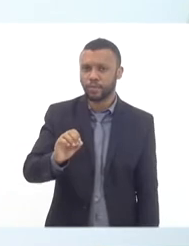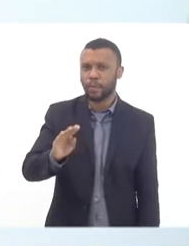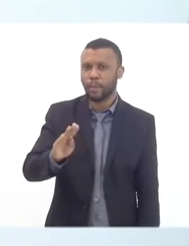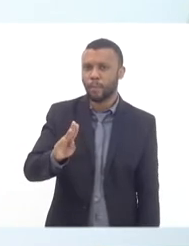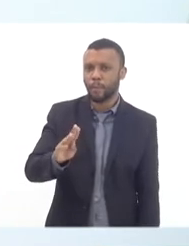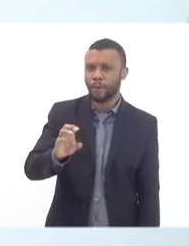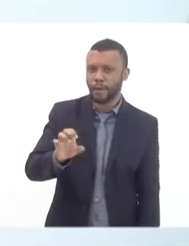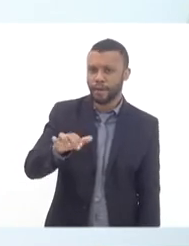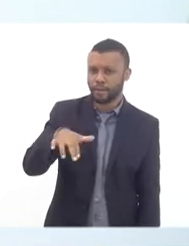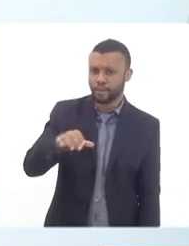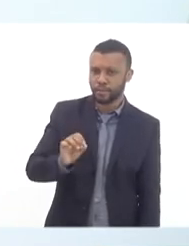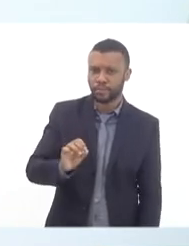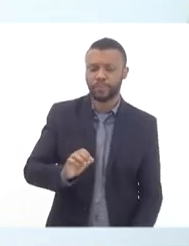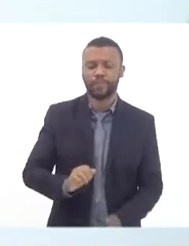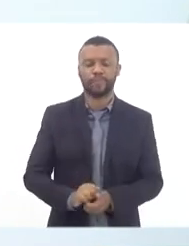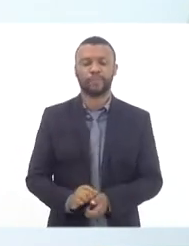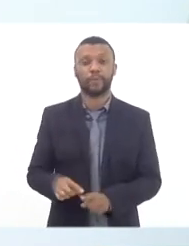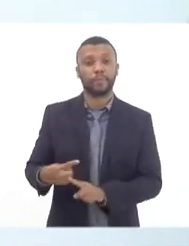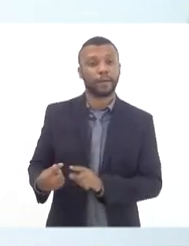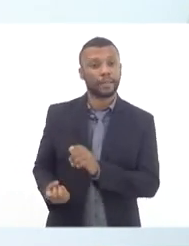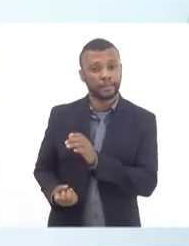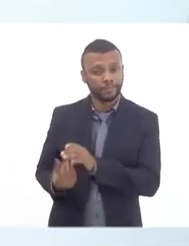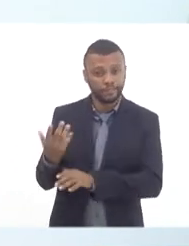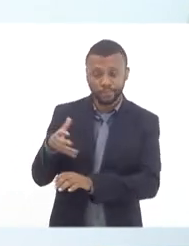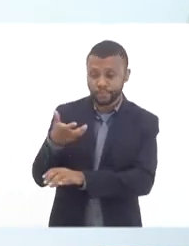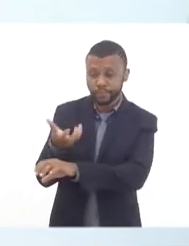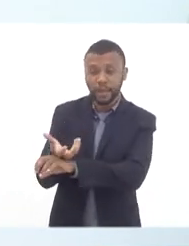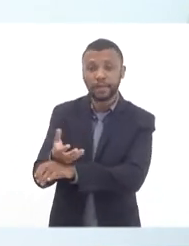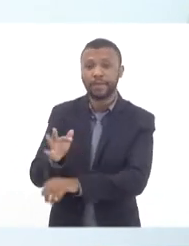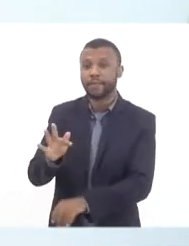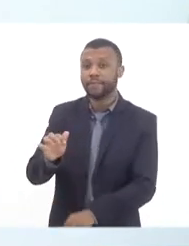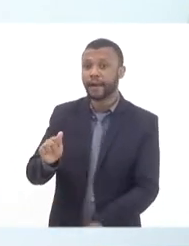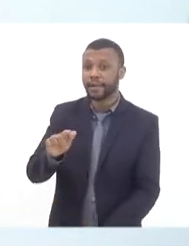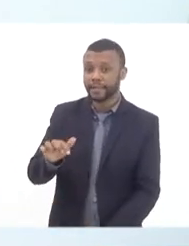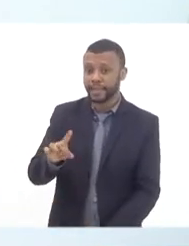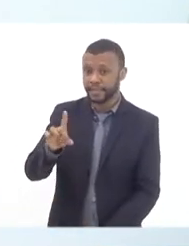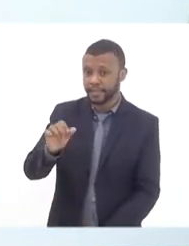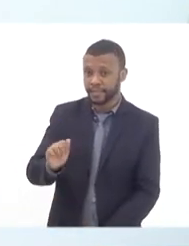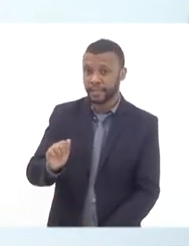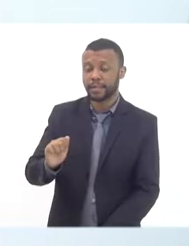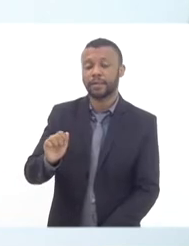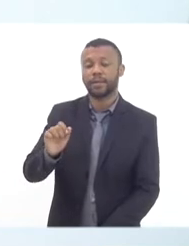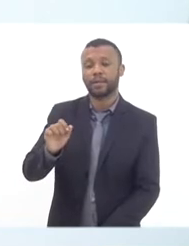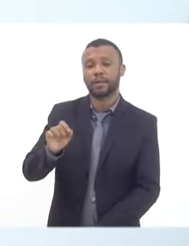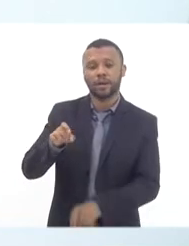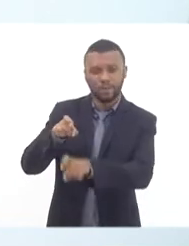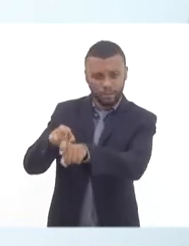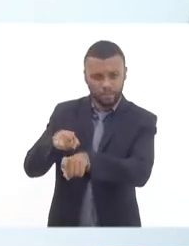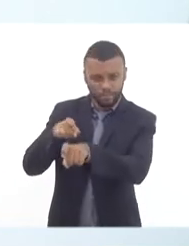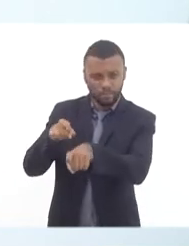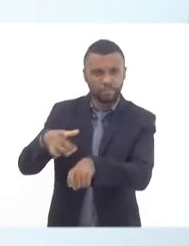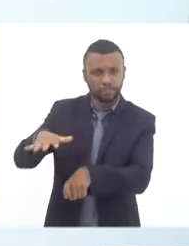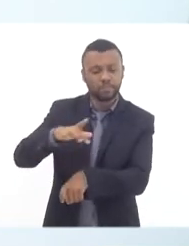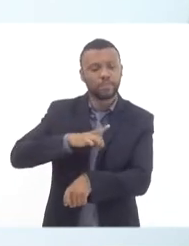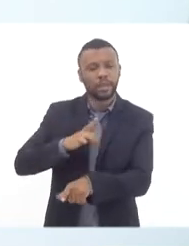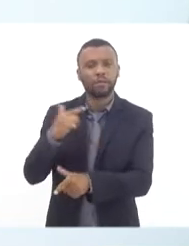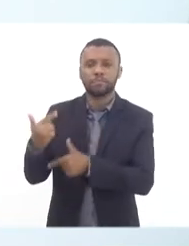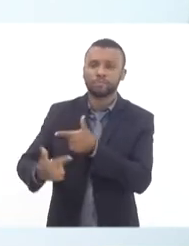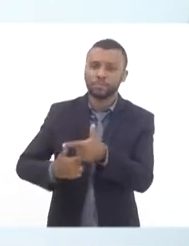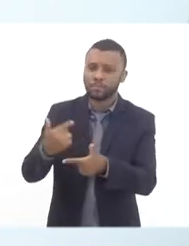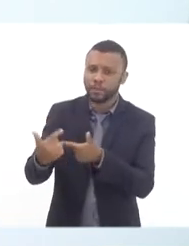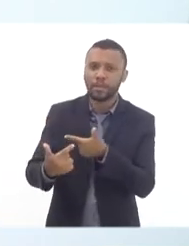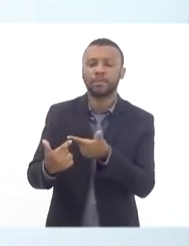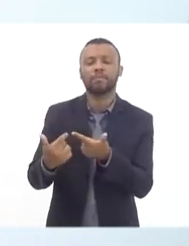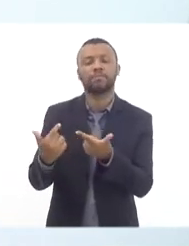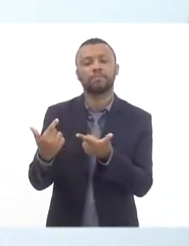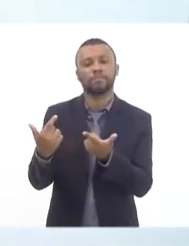Além da implementação do Parque Estadual Fazenda Colubandê, ressalta potencial local para o desenvolvimento de atividades de lazer ao ar livre,